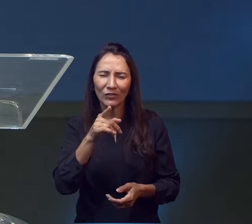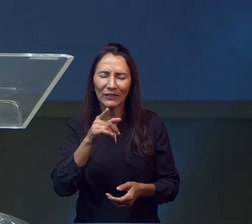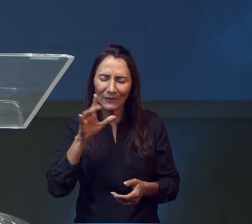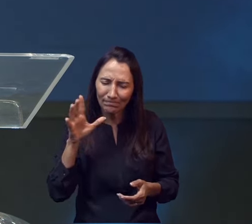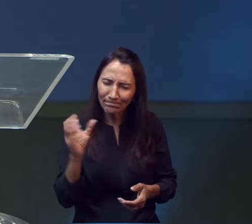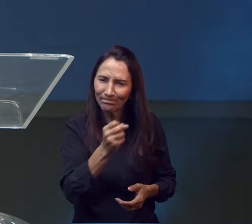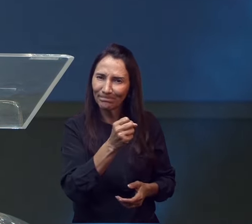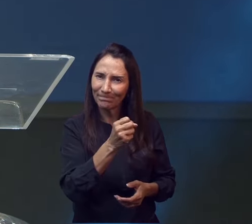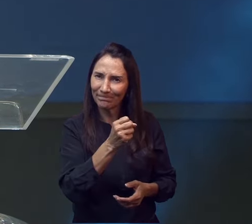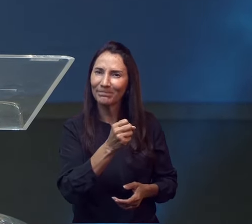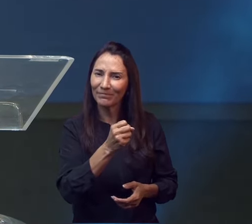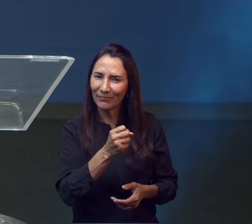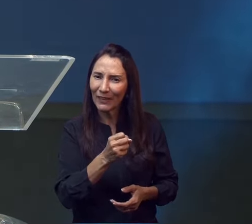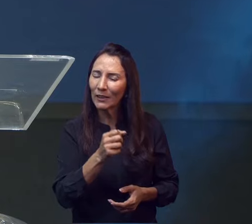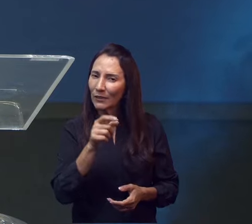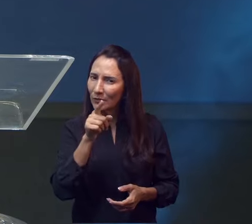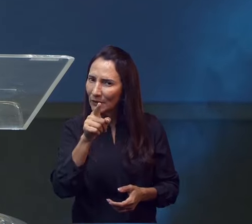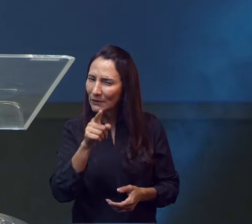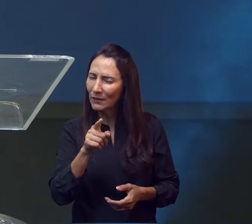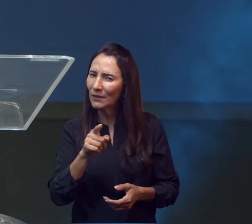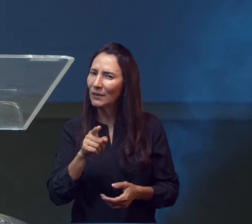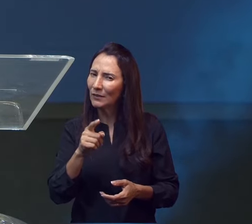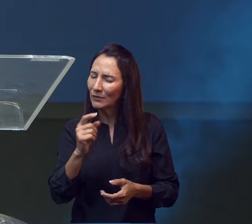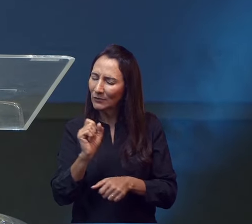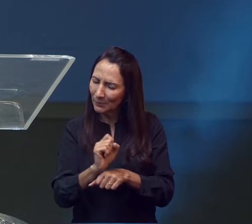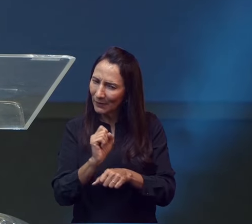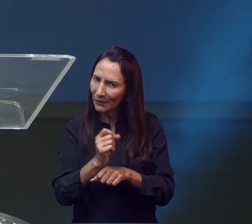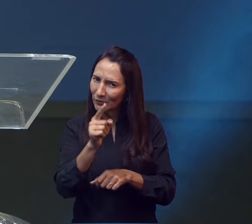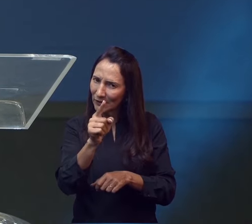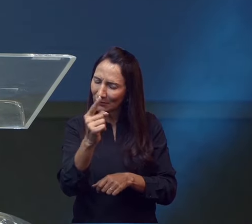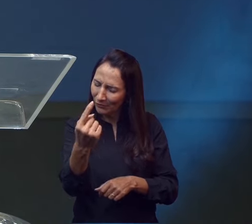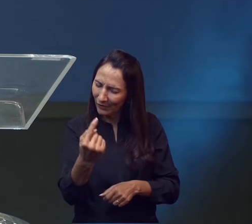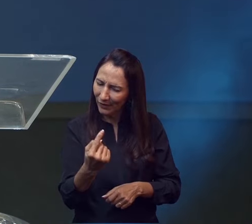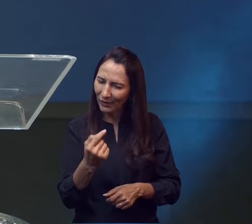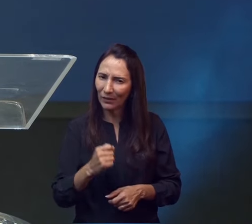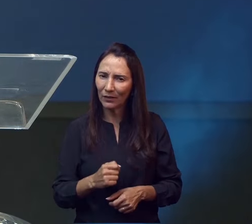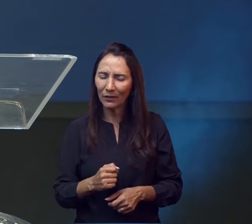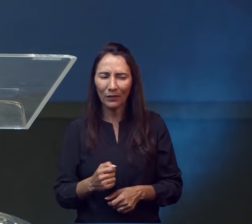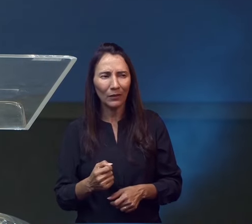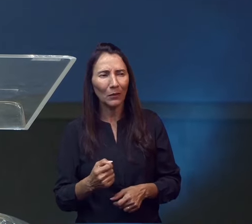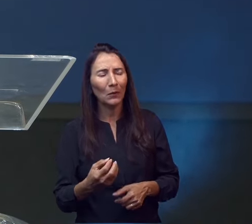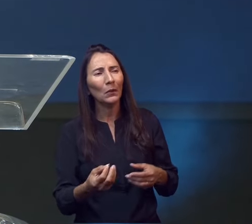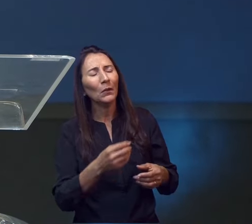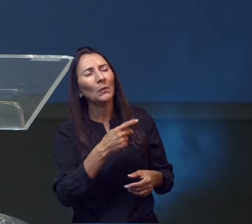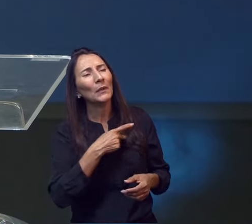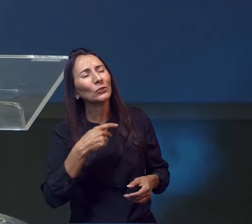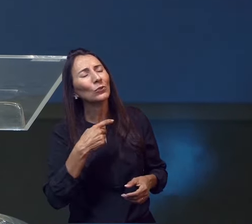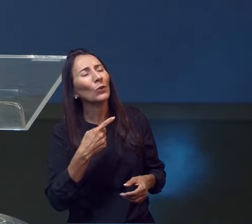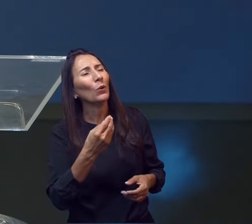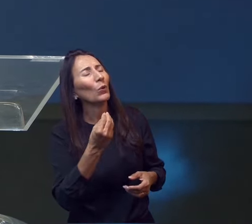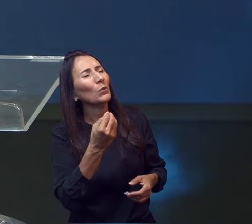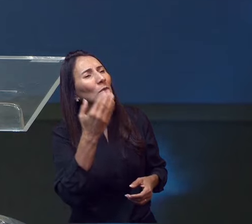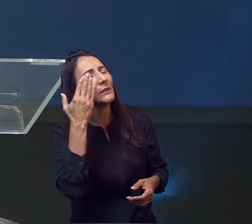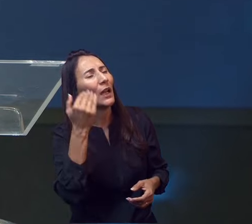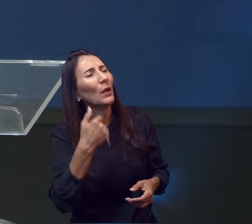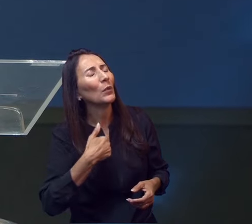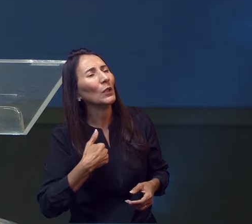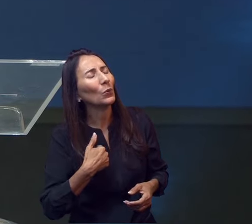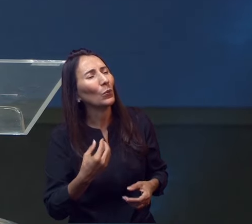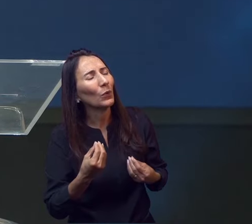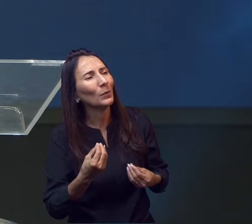ela tá faltando você pastor como é que sabe que sou eu eu não sei de nada quem sabe é Deus e